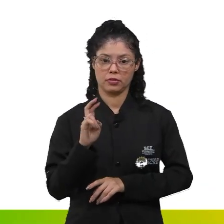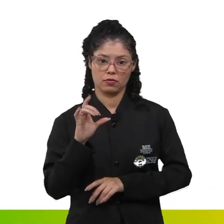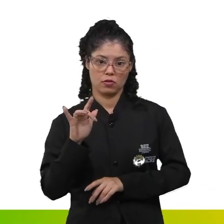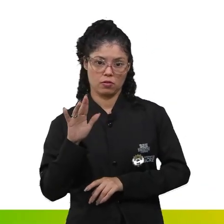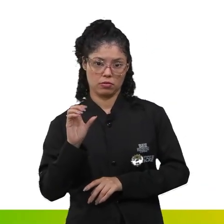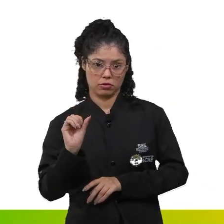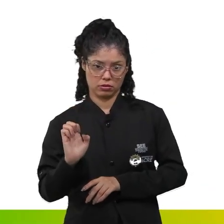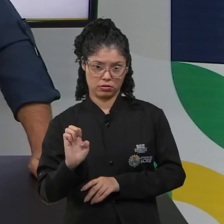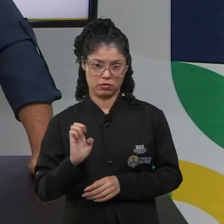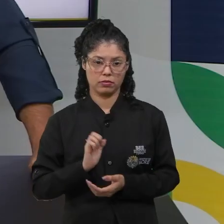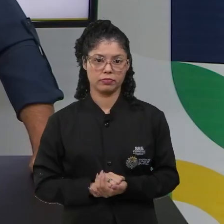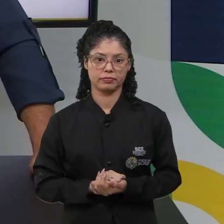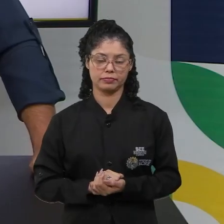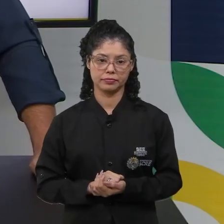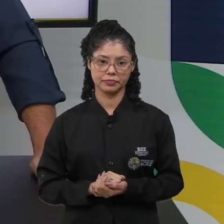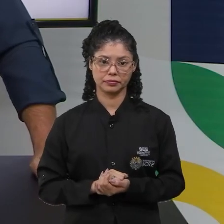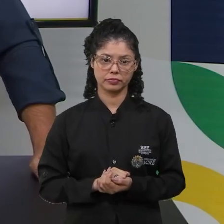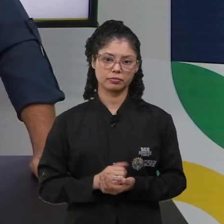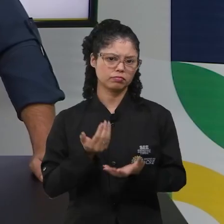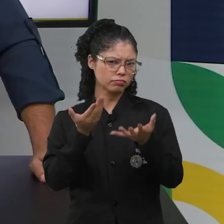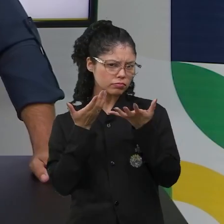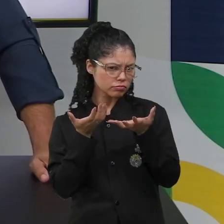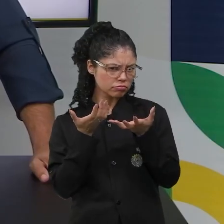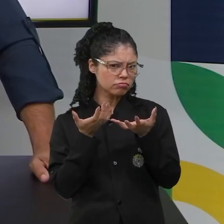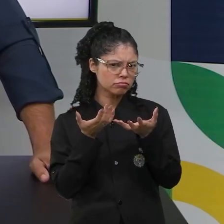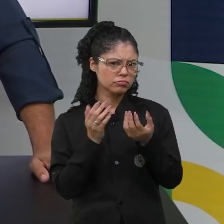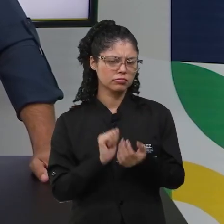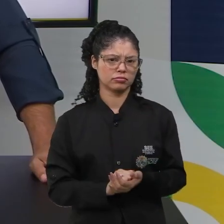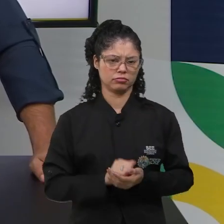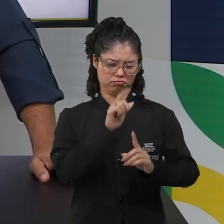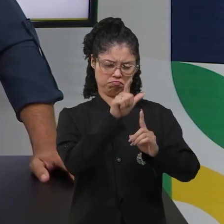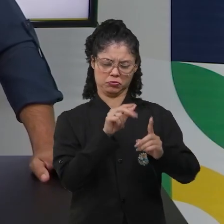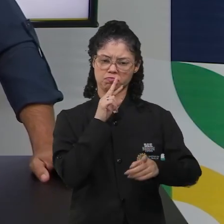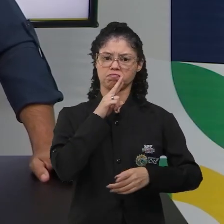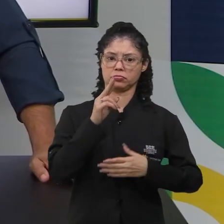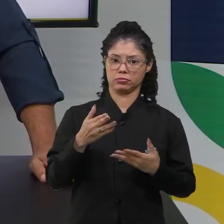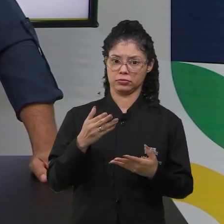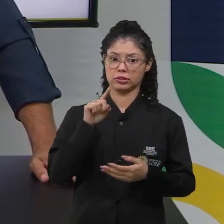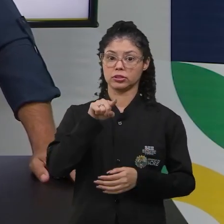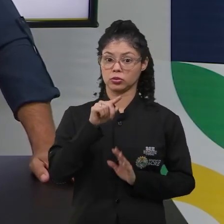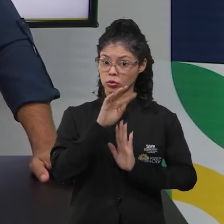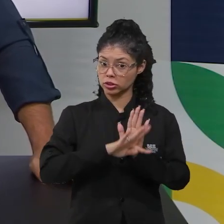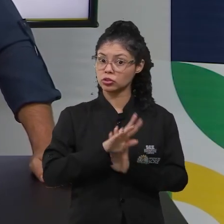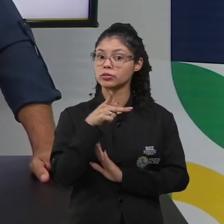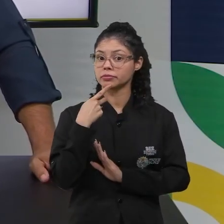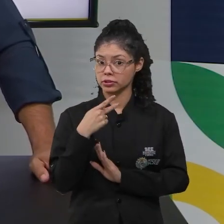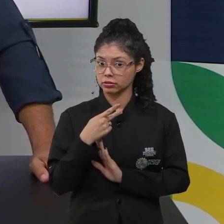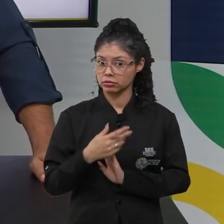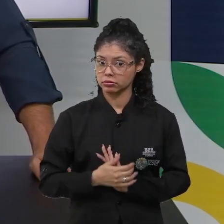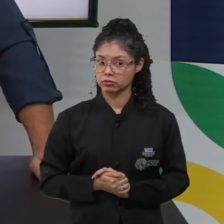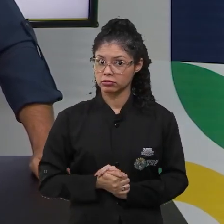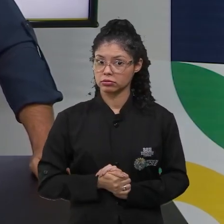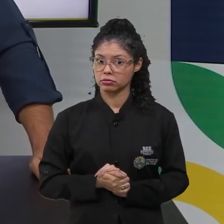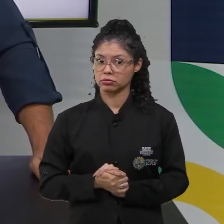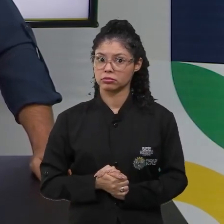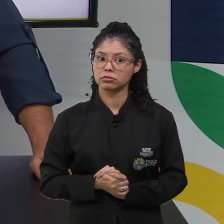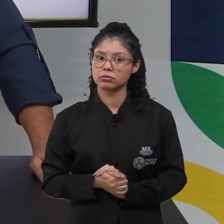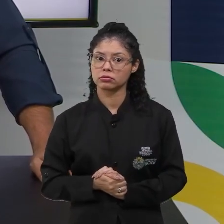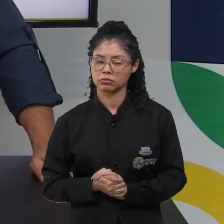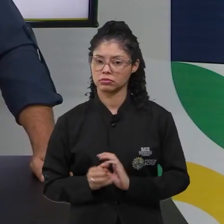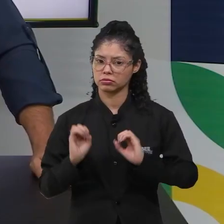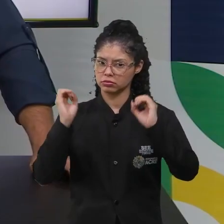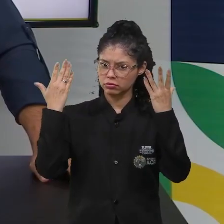performance. Ele quer performance, quer resultado. Era isso que o texto fazia aceno? Eu acho que era uma coisa mais